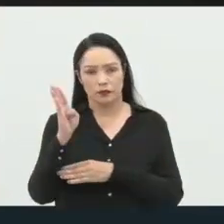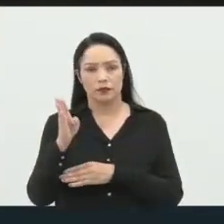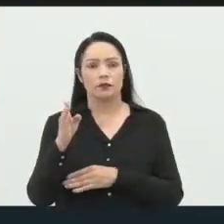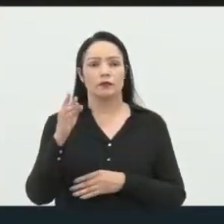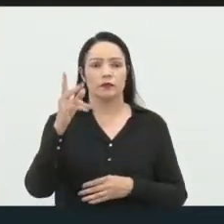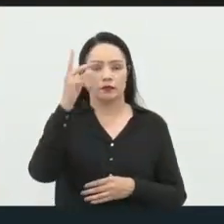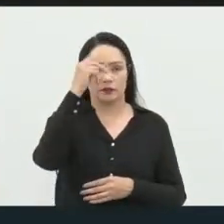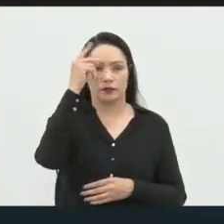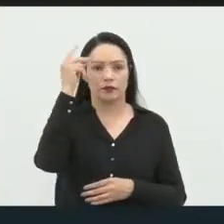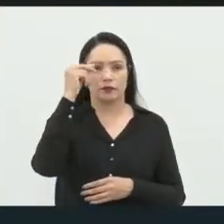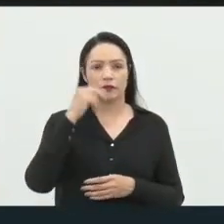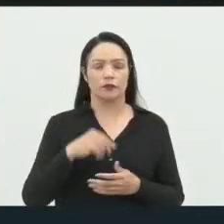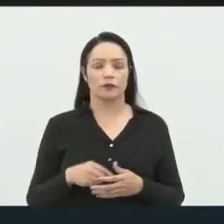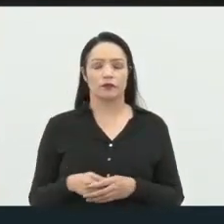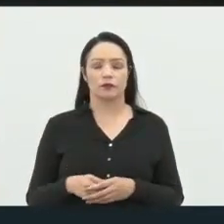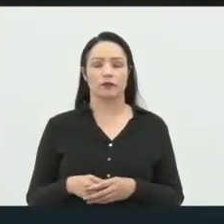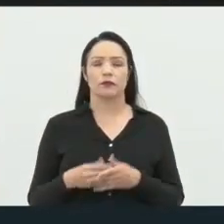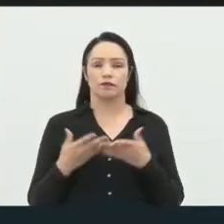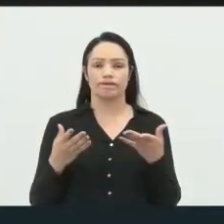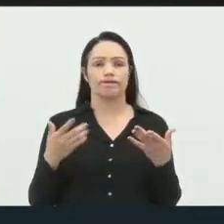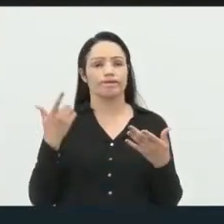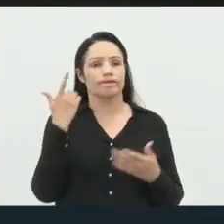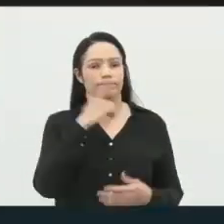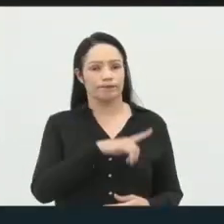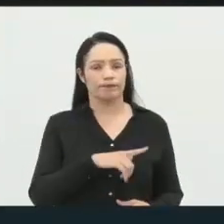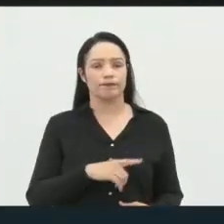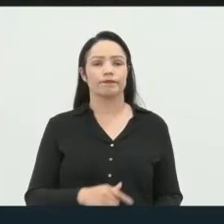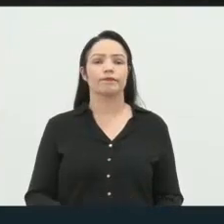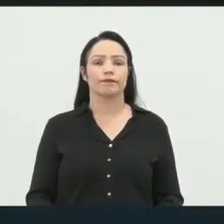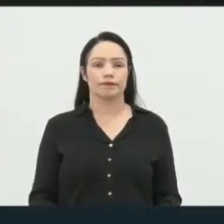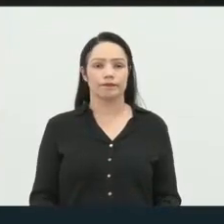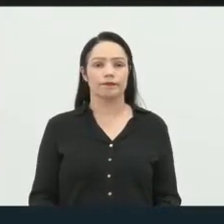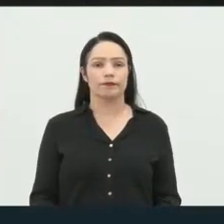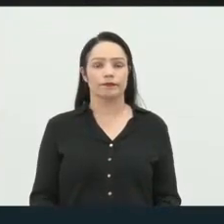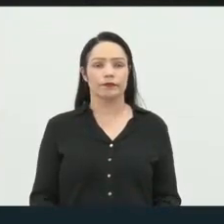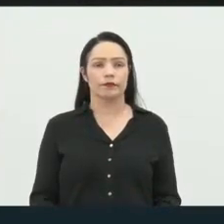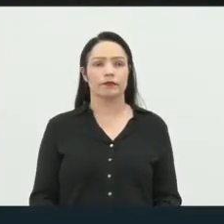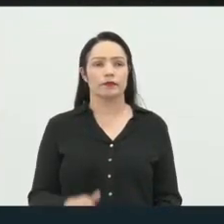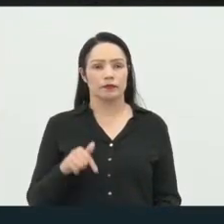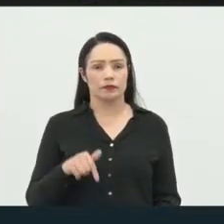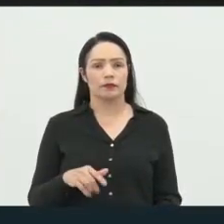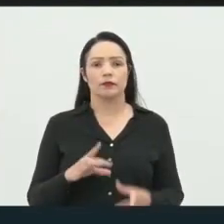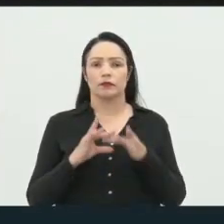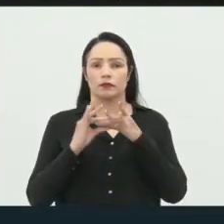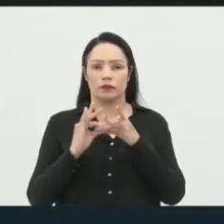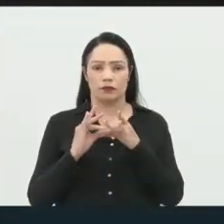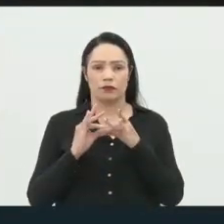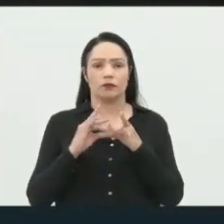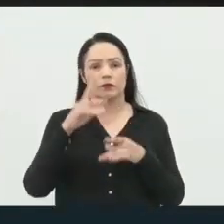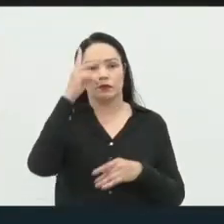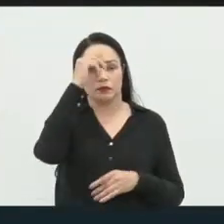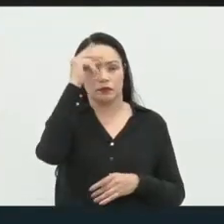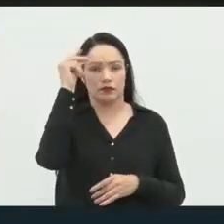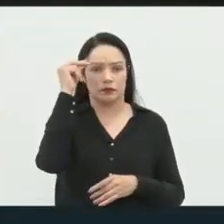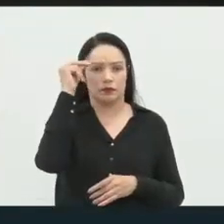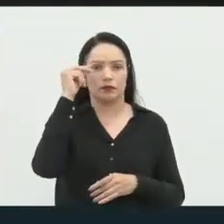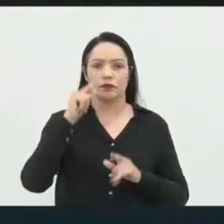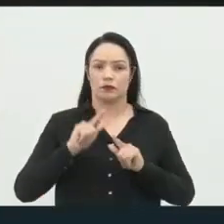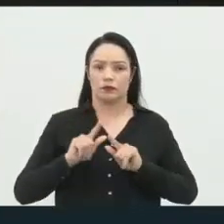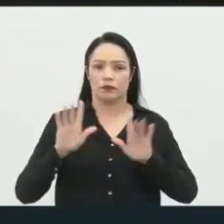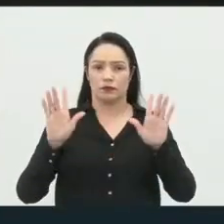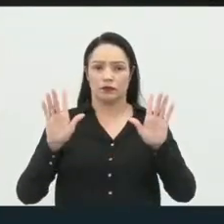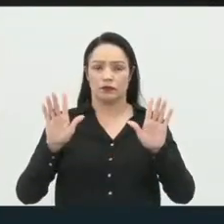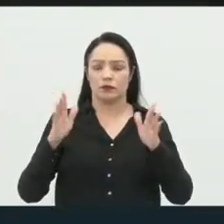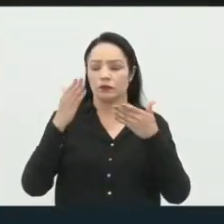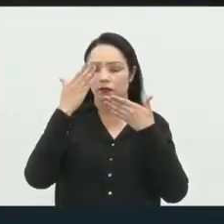e pasmem deu certo essa casa uniu-se a Prefeitura de Guarulhos então eu quero agradecer aos 34